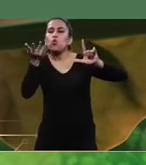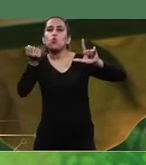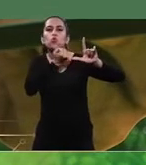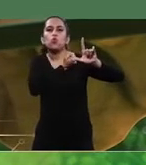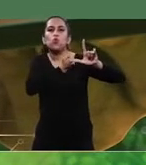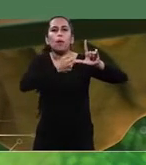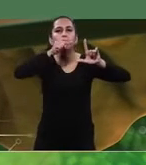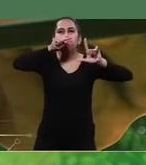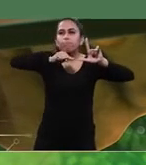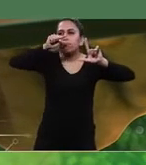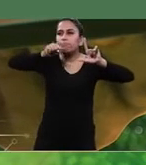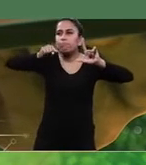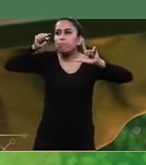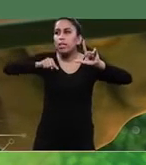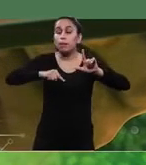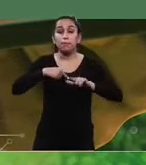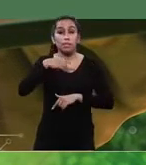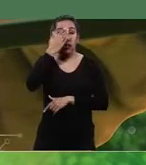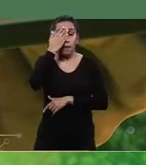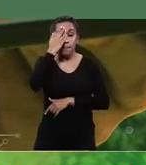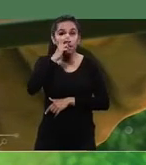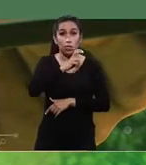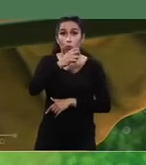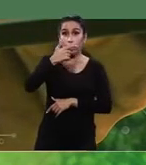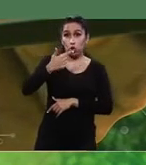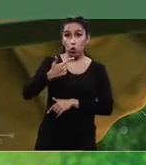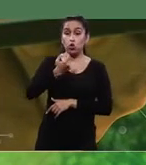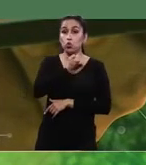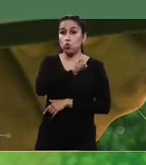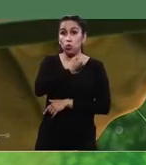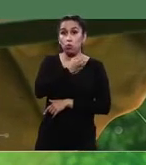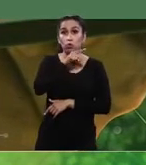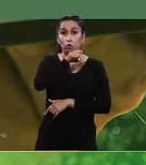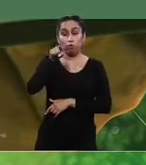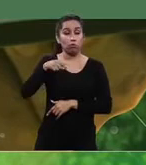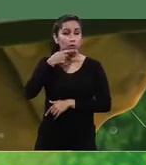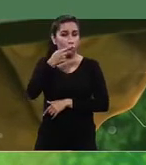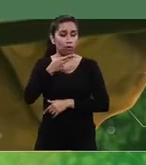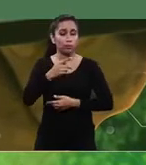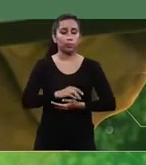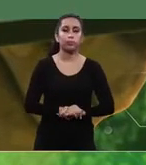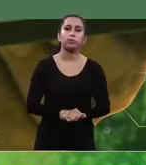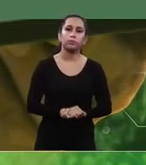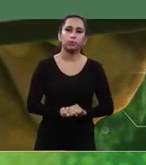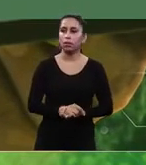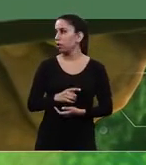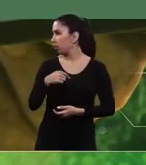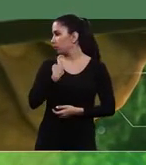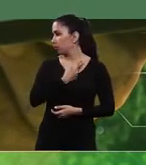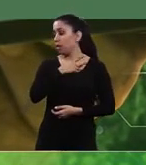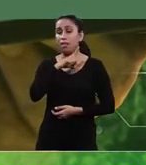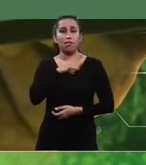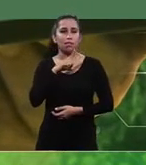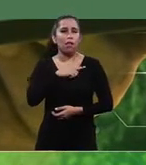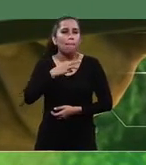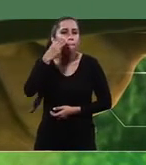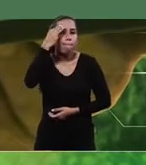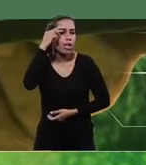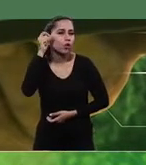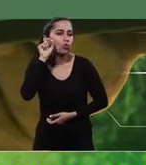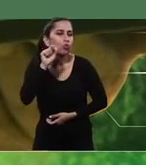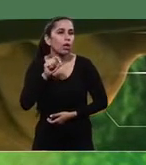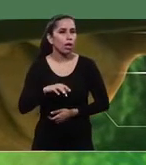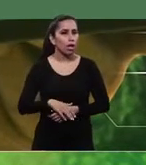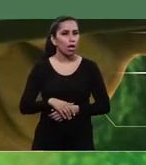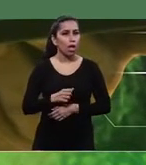52 produtos que a gente mencionou. Então, nós temos que ter em mente, pensar em diversificar países de